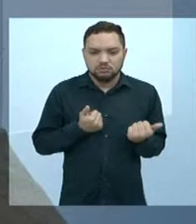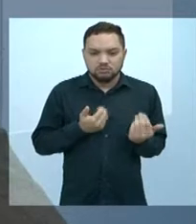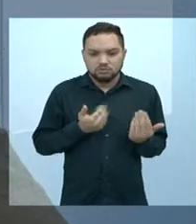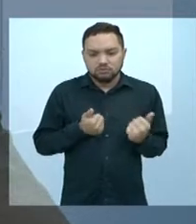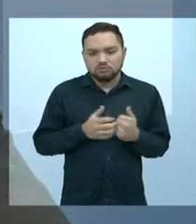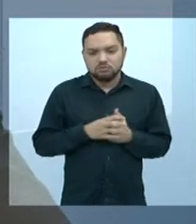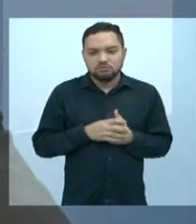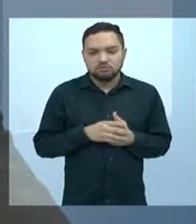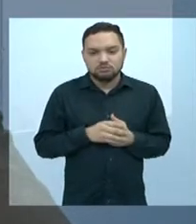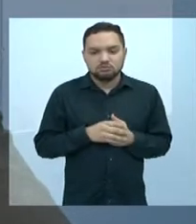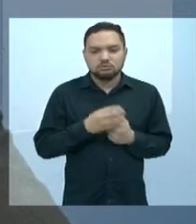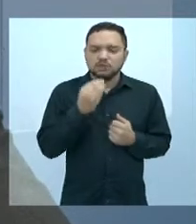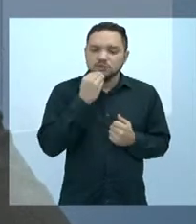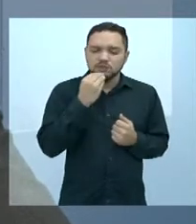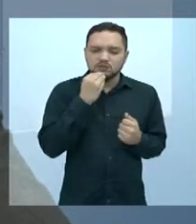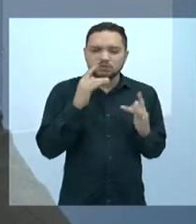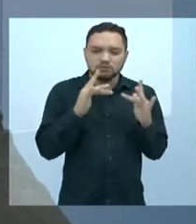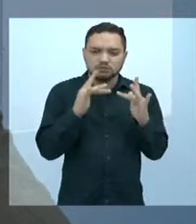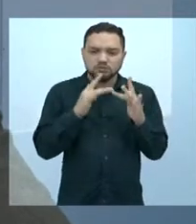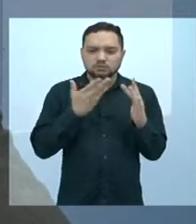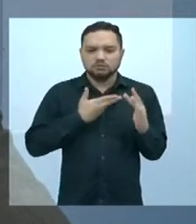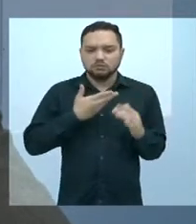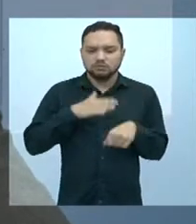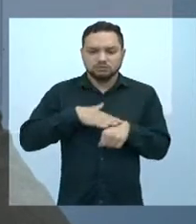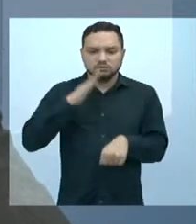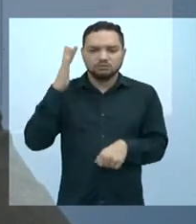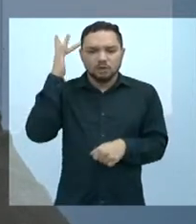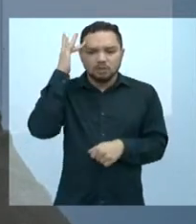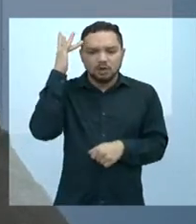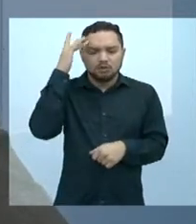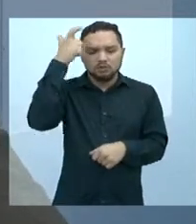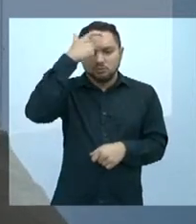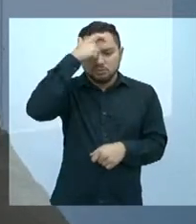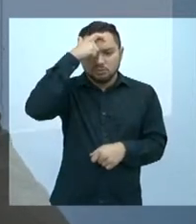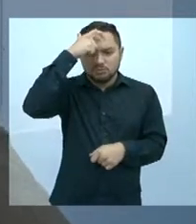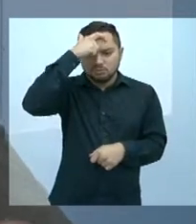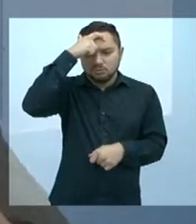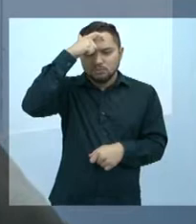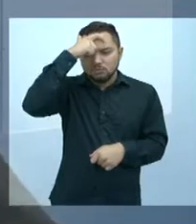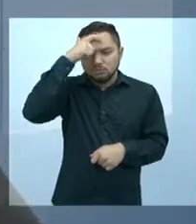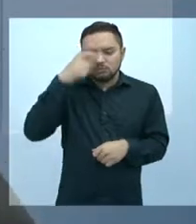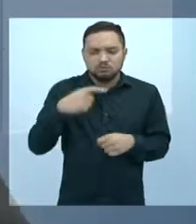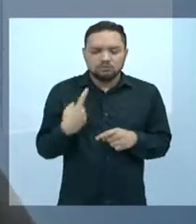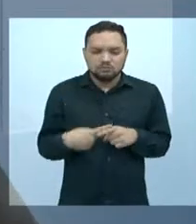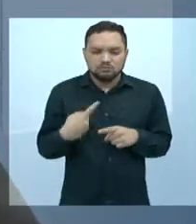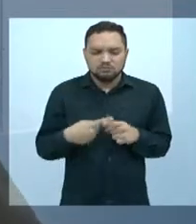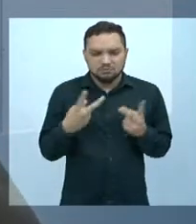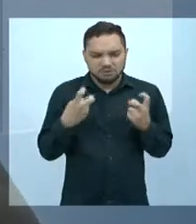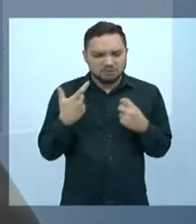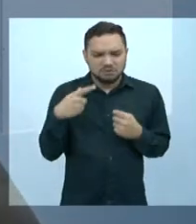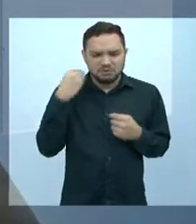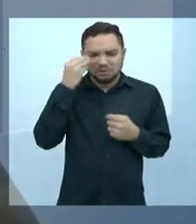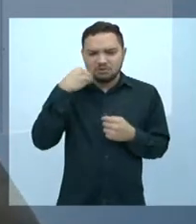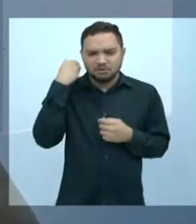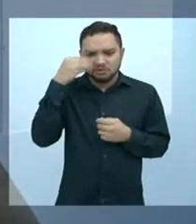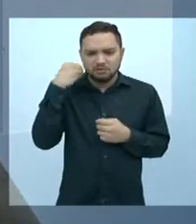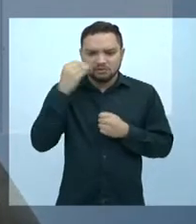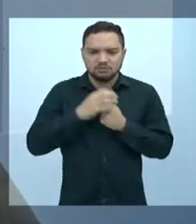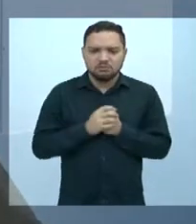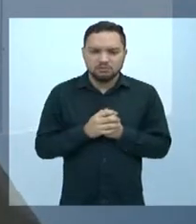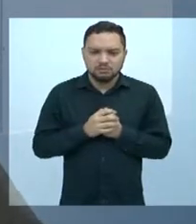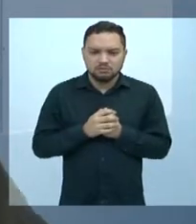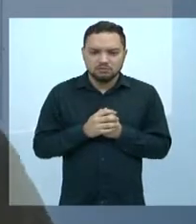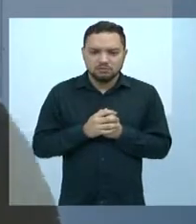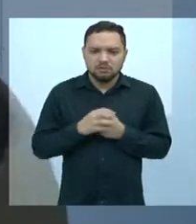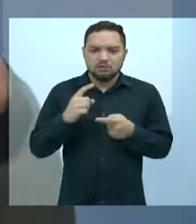cercasse pelo menos de pessoas mais maduras, mais competentes para segurar o ímpeto dele. Porque uma coisa é você fazer um programa no YouTube,